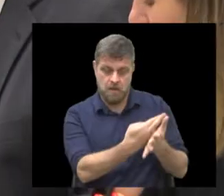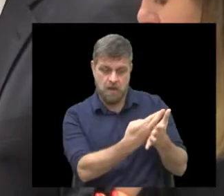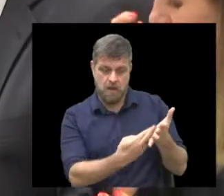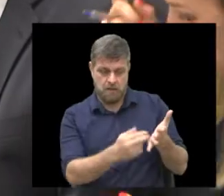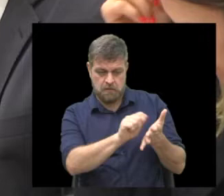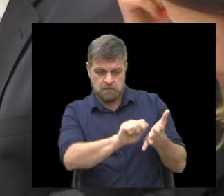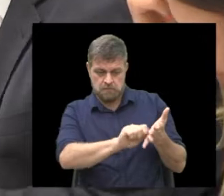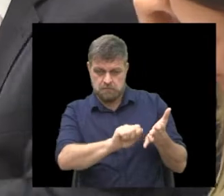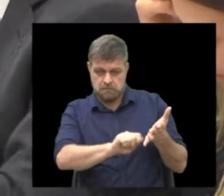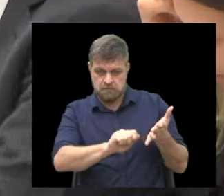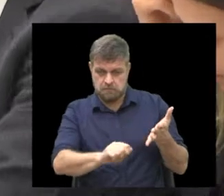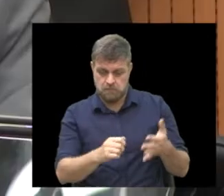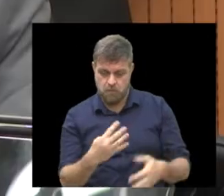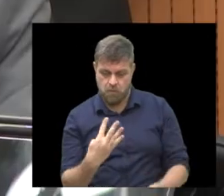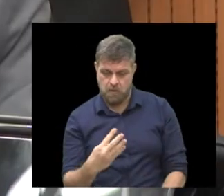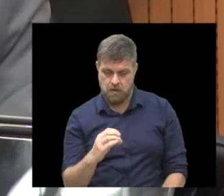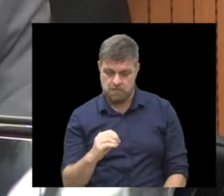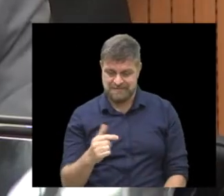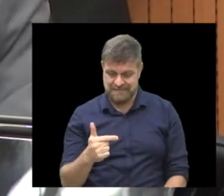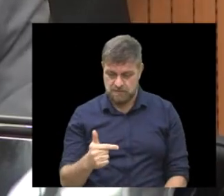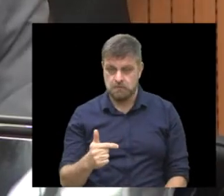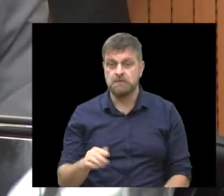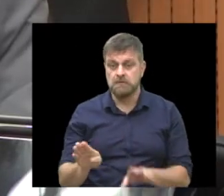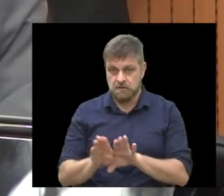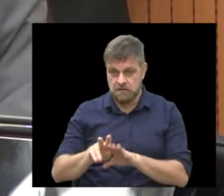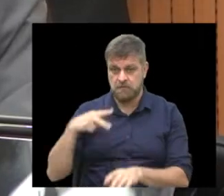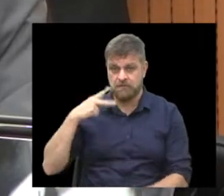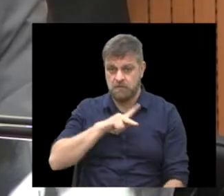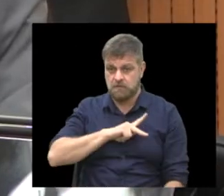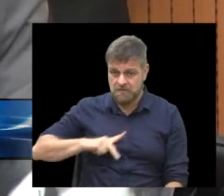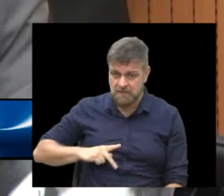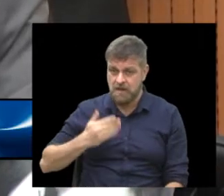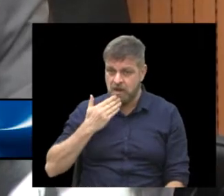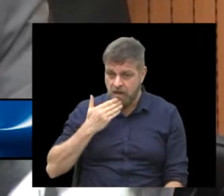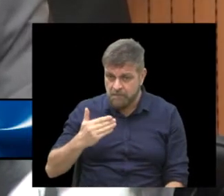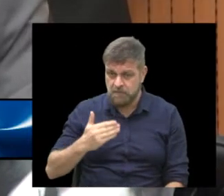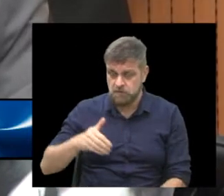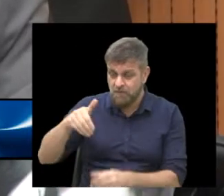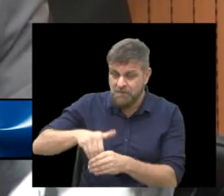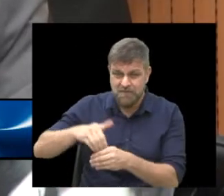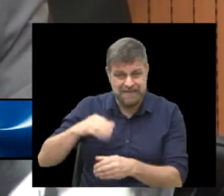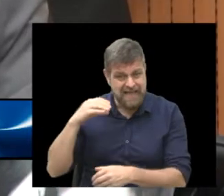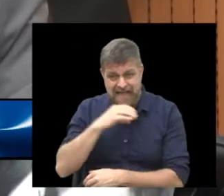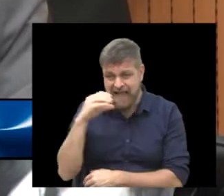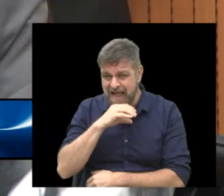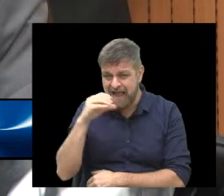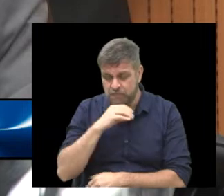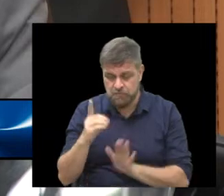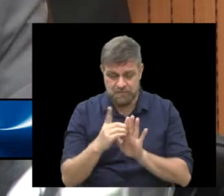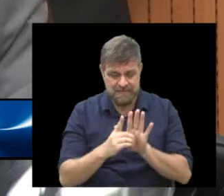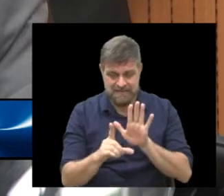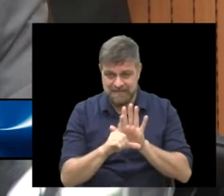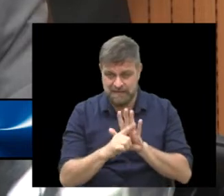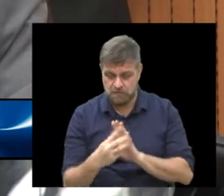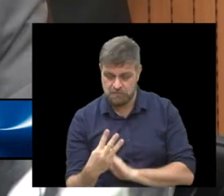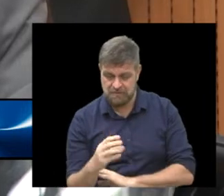presidente, requerimento 402 do senhor Marcos Bernardelli, requerendo tramitação de regime de urgência do projeto de decreto legislativo